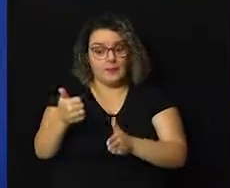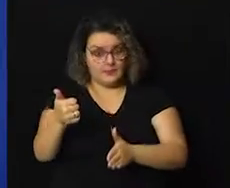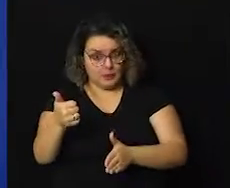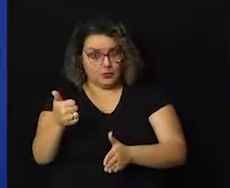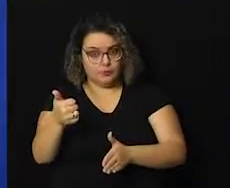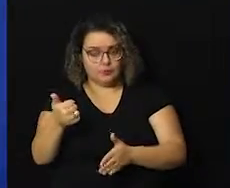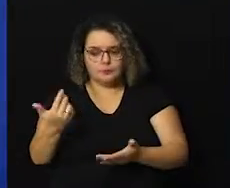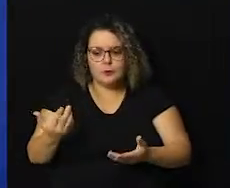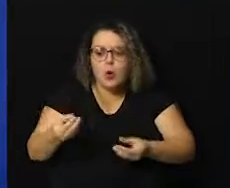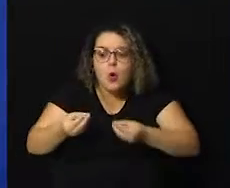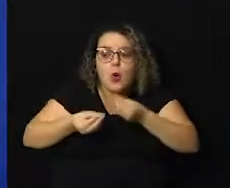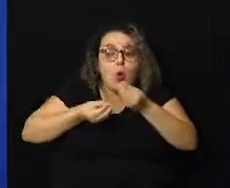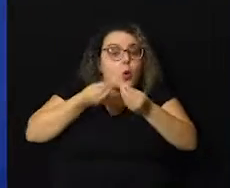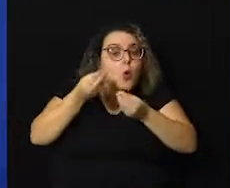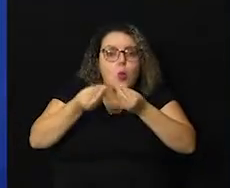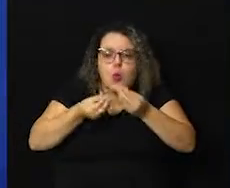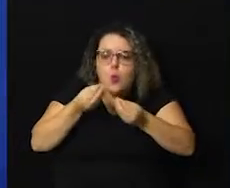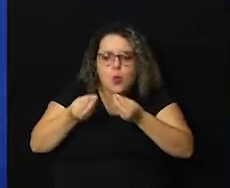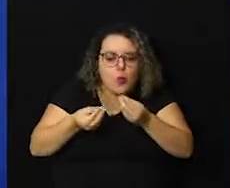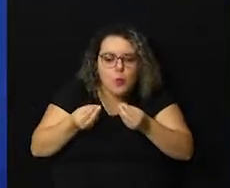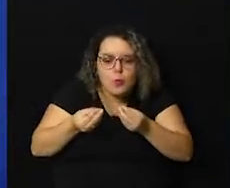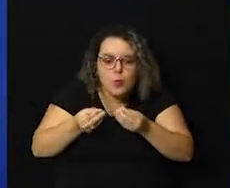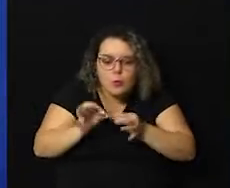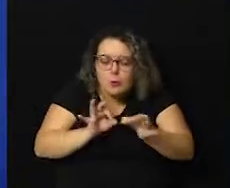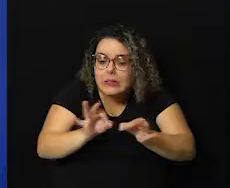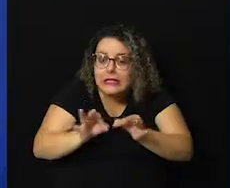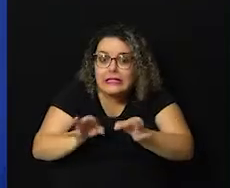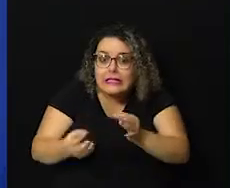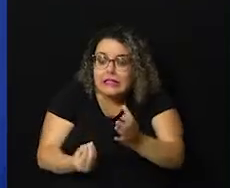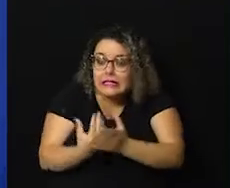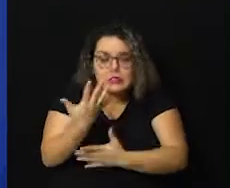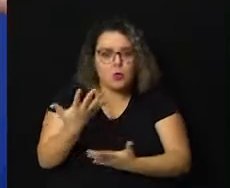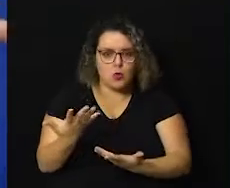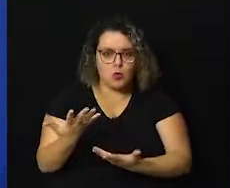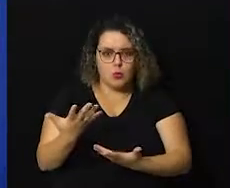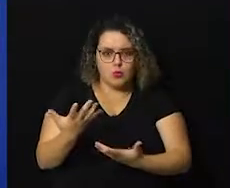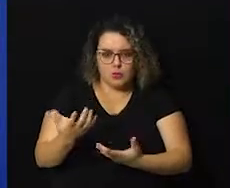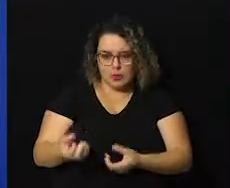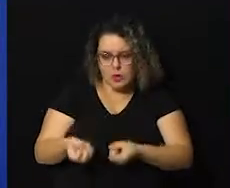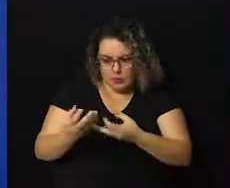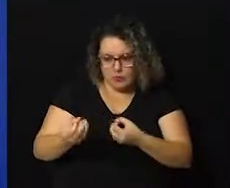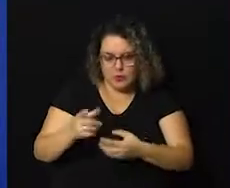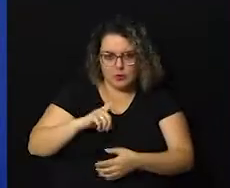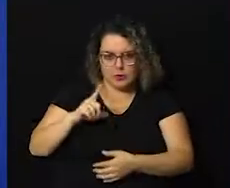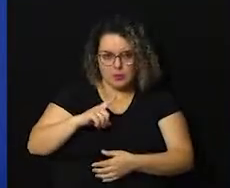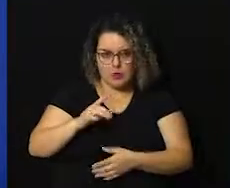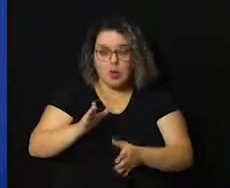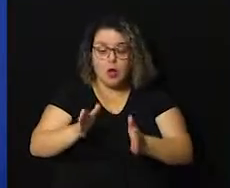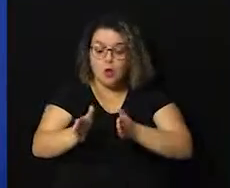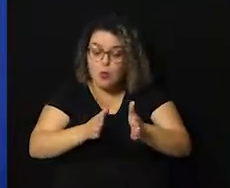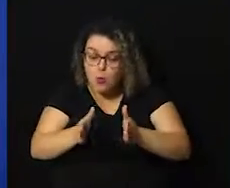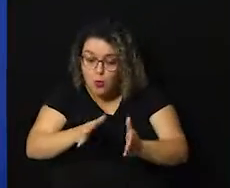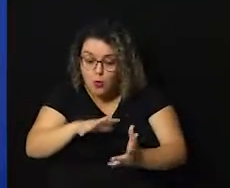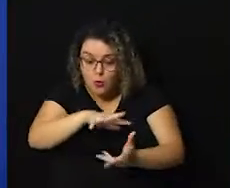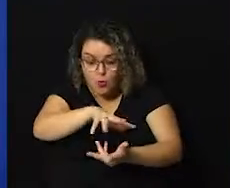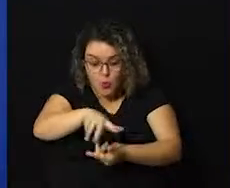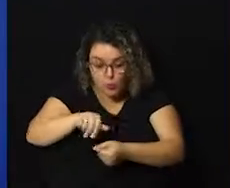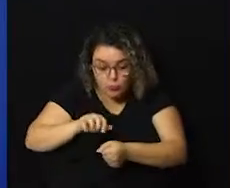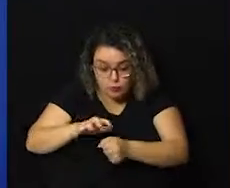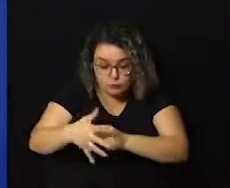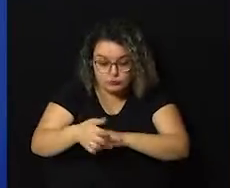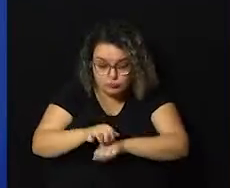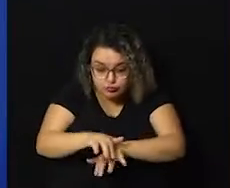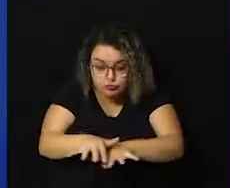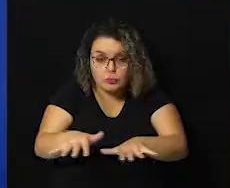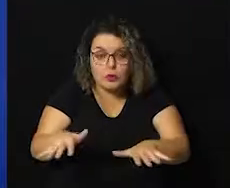contar primeiro E como você formatou esse negócio porque até a informação que eu tenho foi que a pandemia